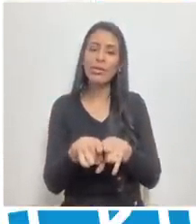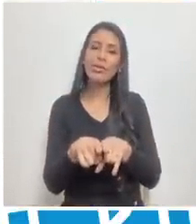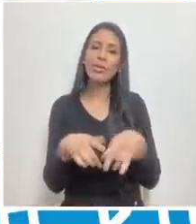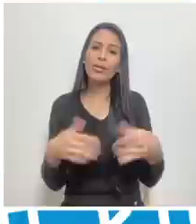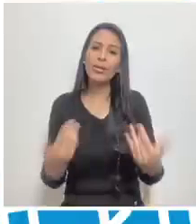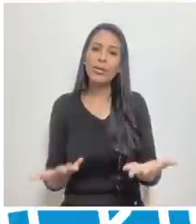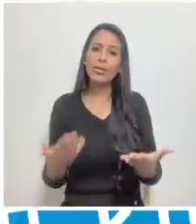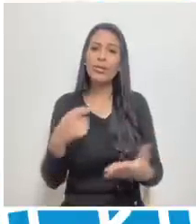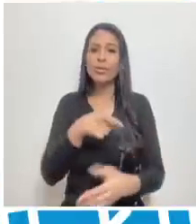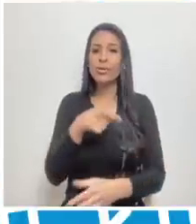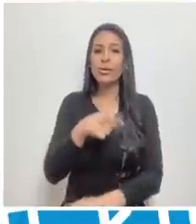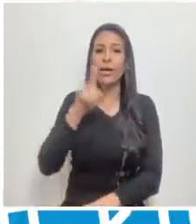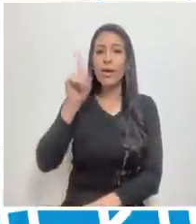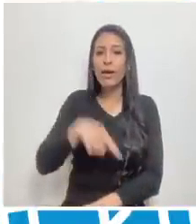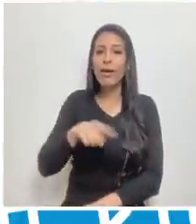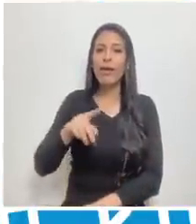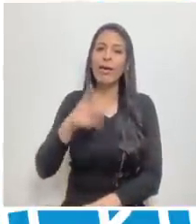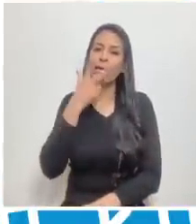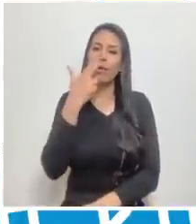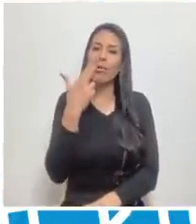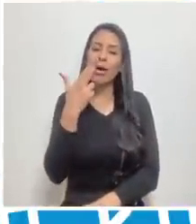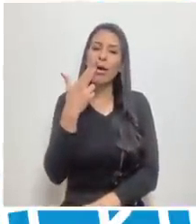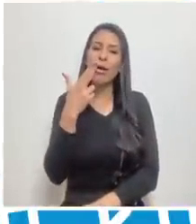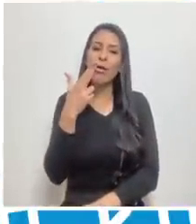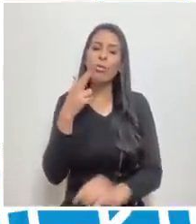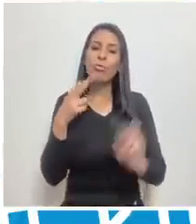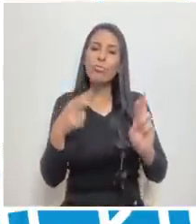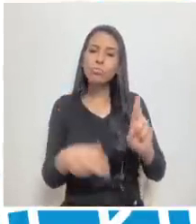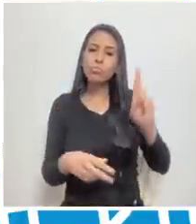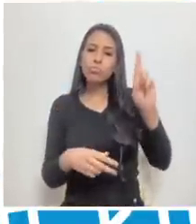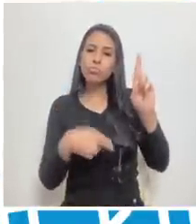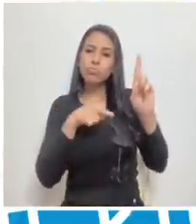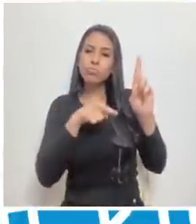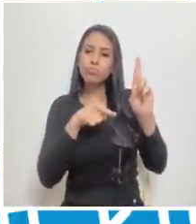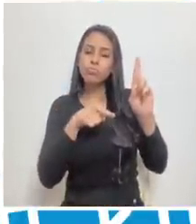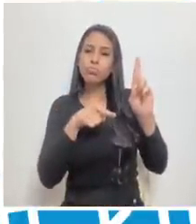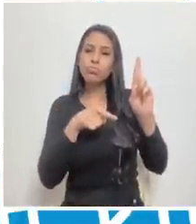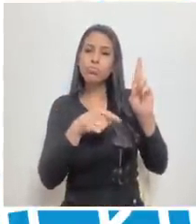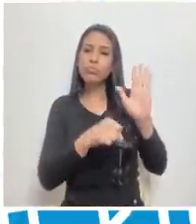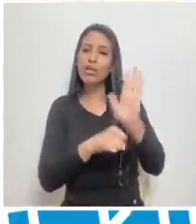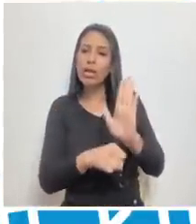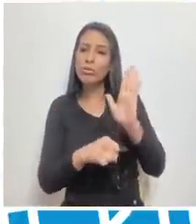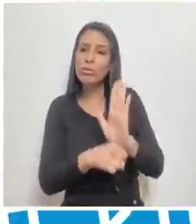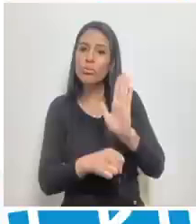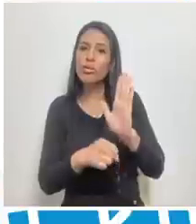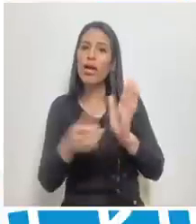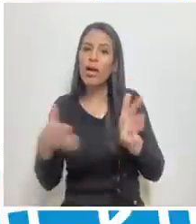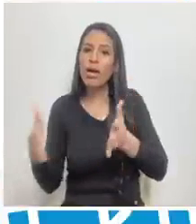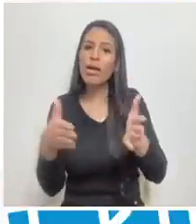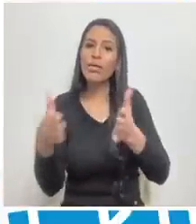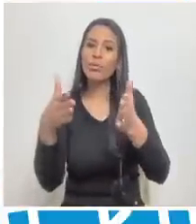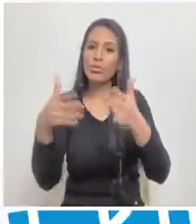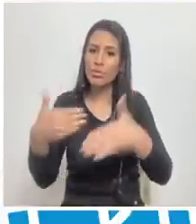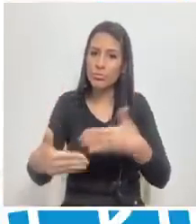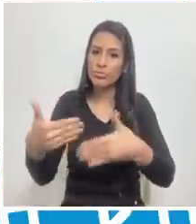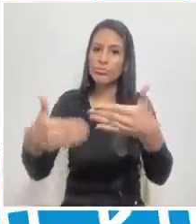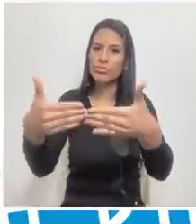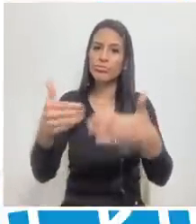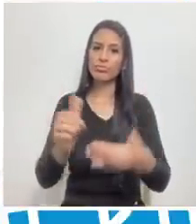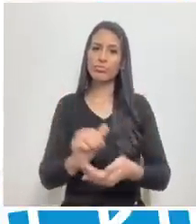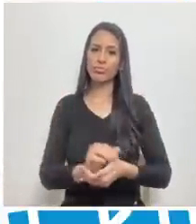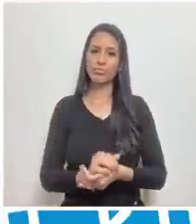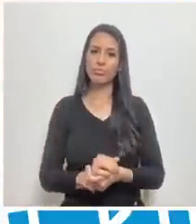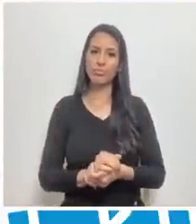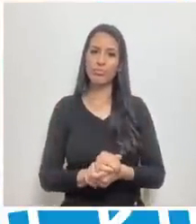radar importante para orientar os nossos caminhos daqui para frente, né? E eu espero que